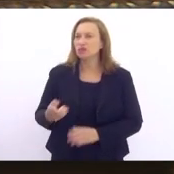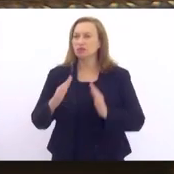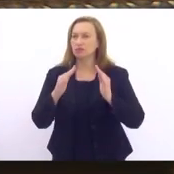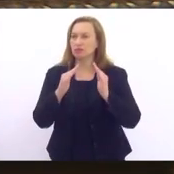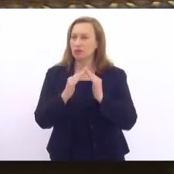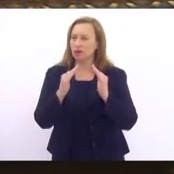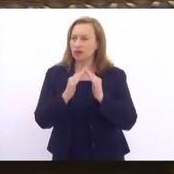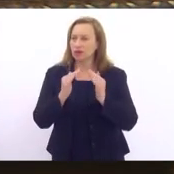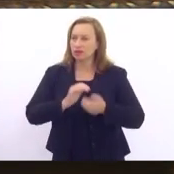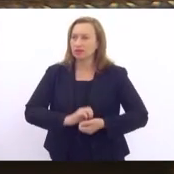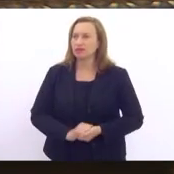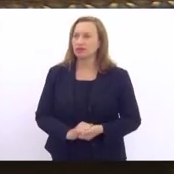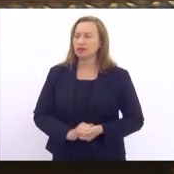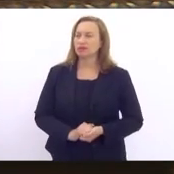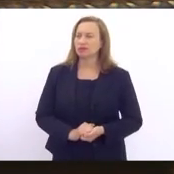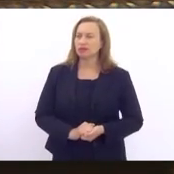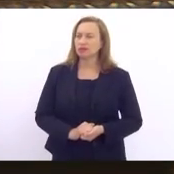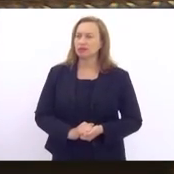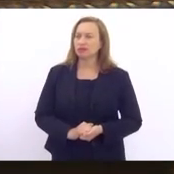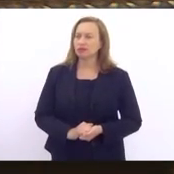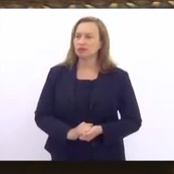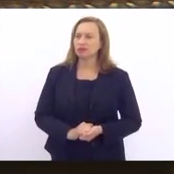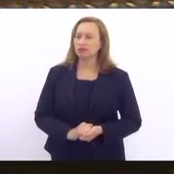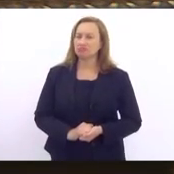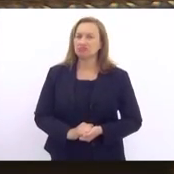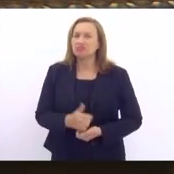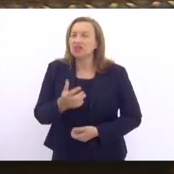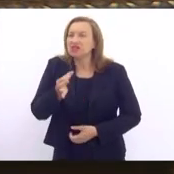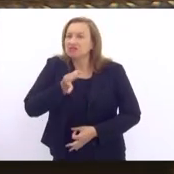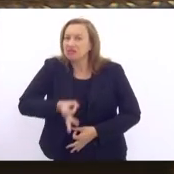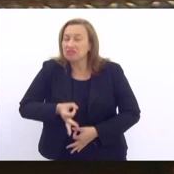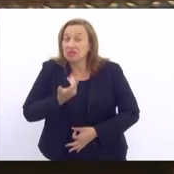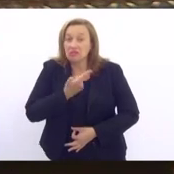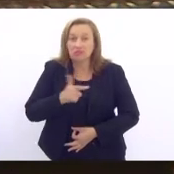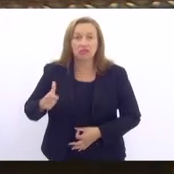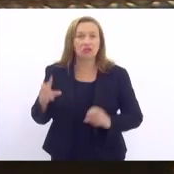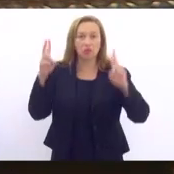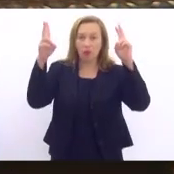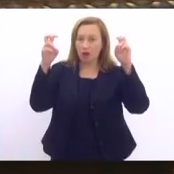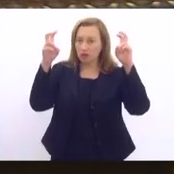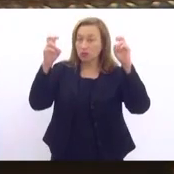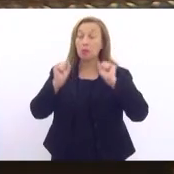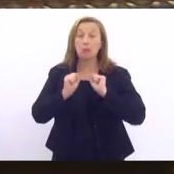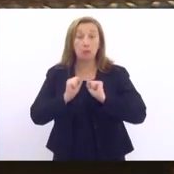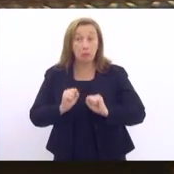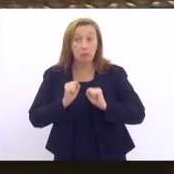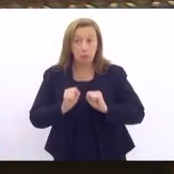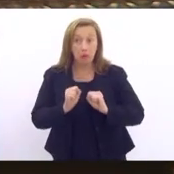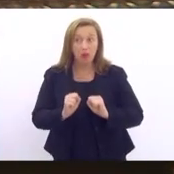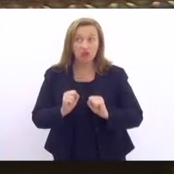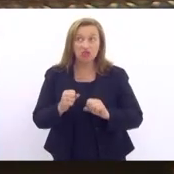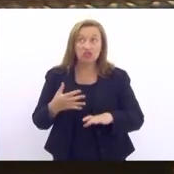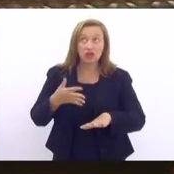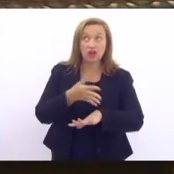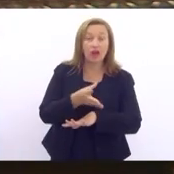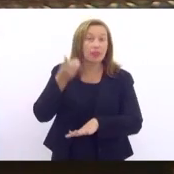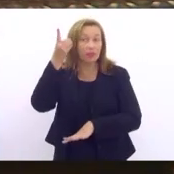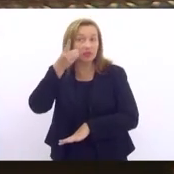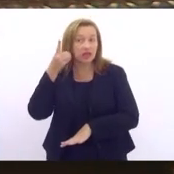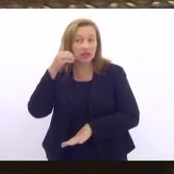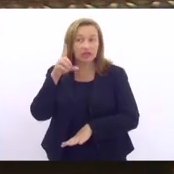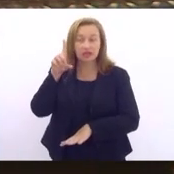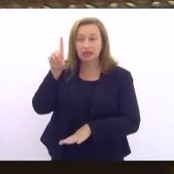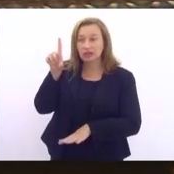E não há nenhuma certeza sobre isso. Pode atingir, deputado Dauari, até